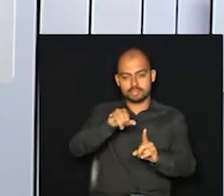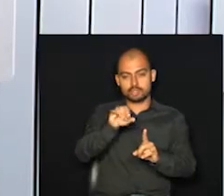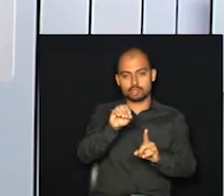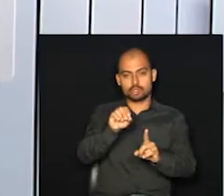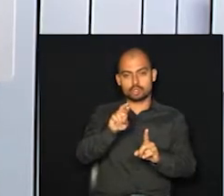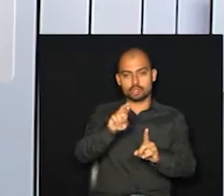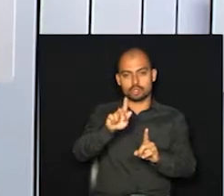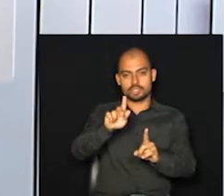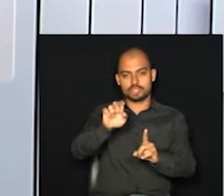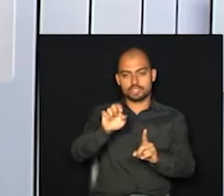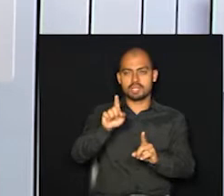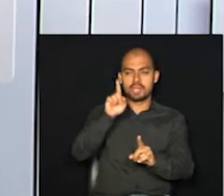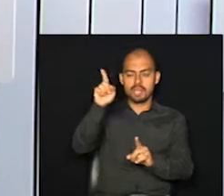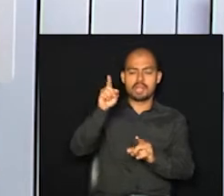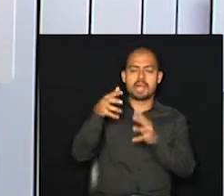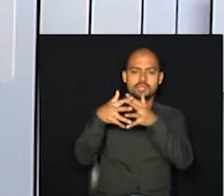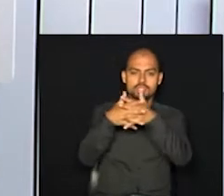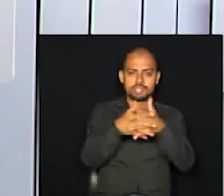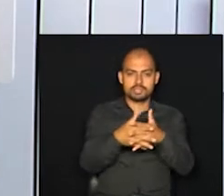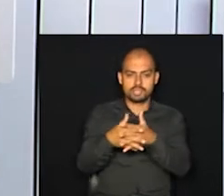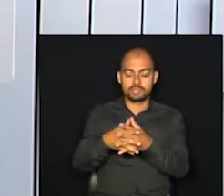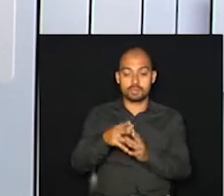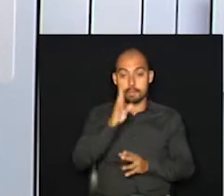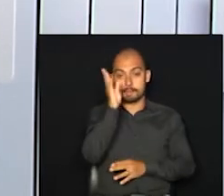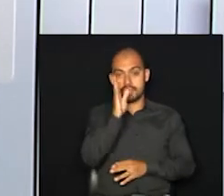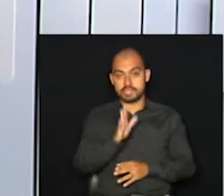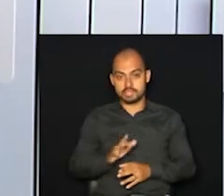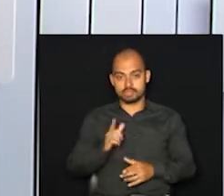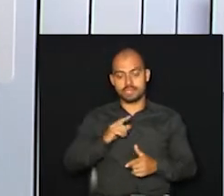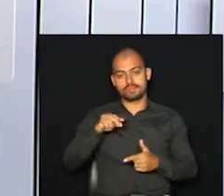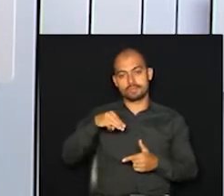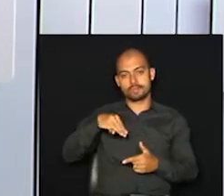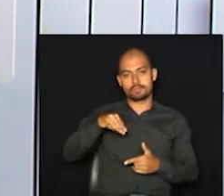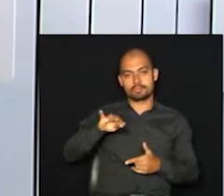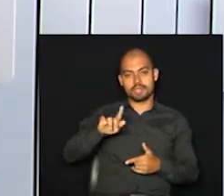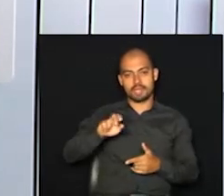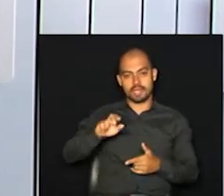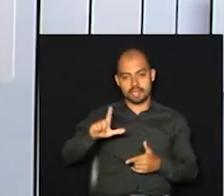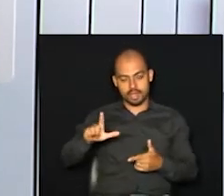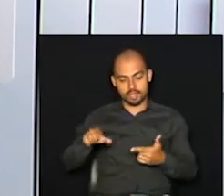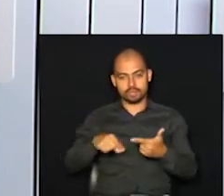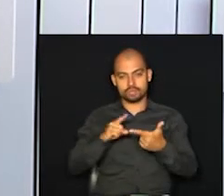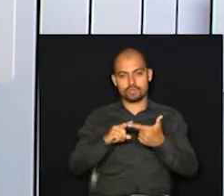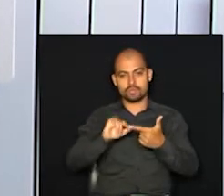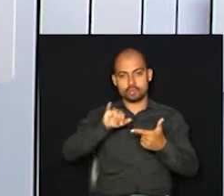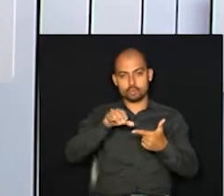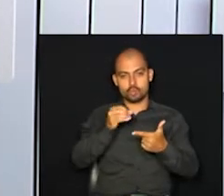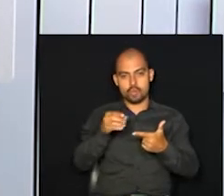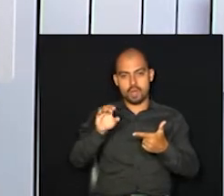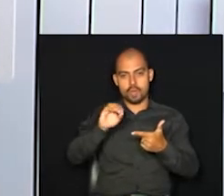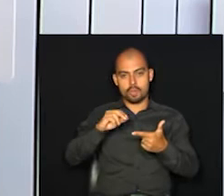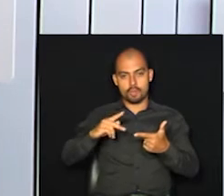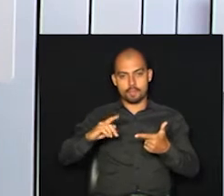do Miguel, do João Pedro, recentemente da Ágata. Ontem nós tivemos a morte do João Alberto